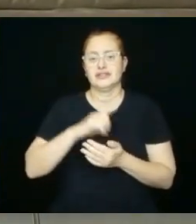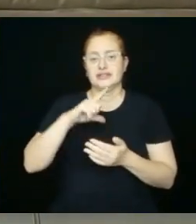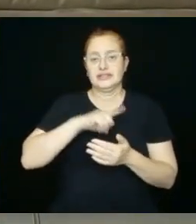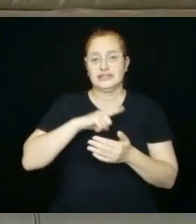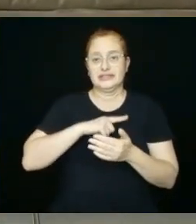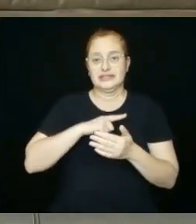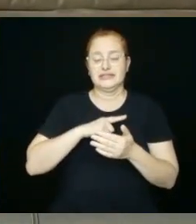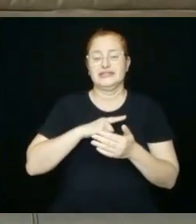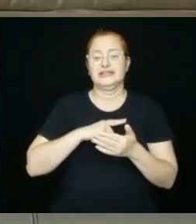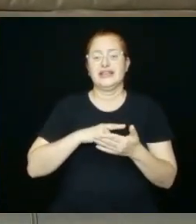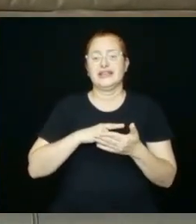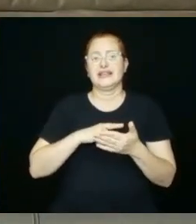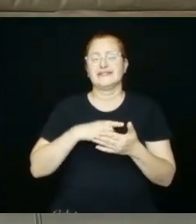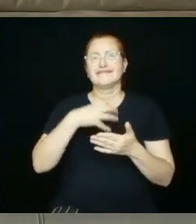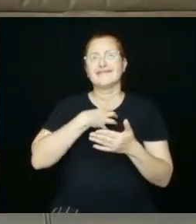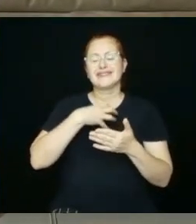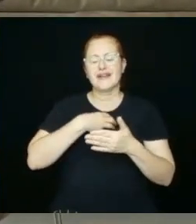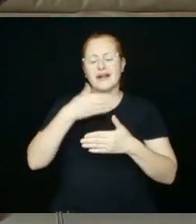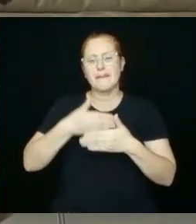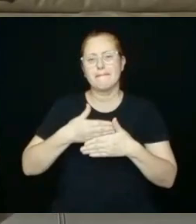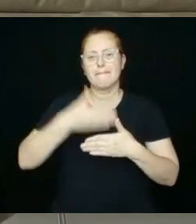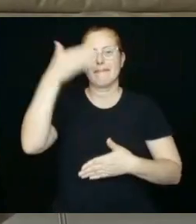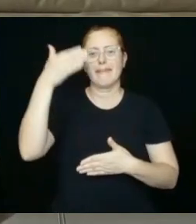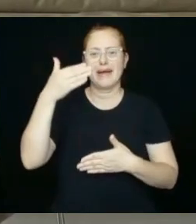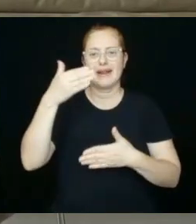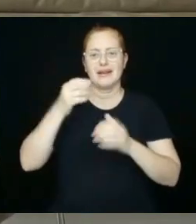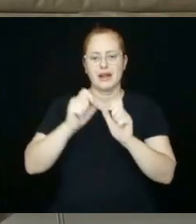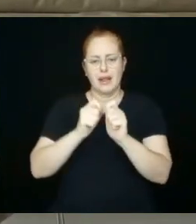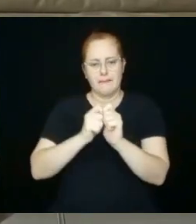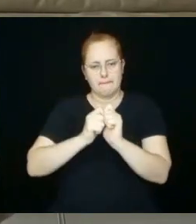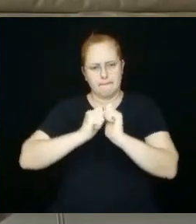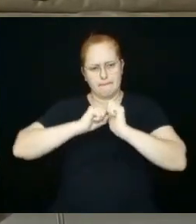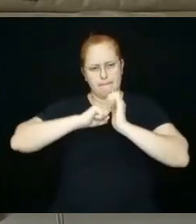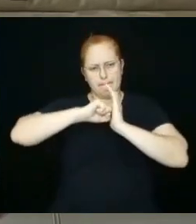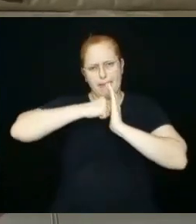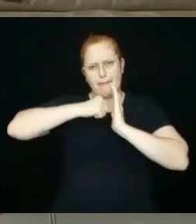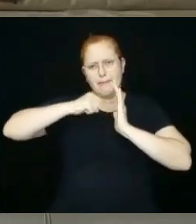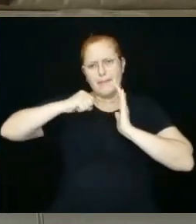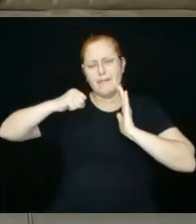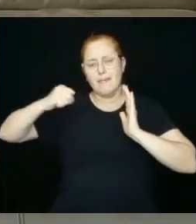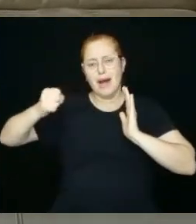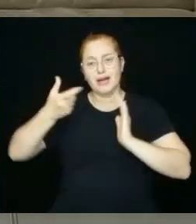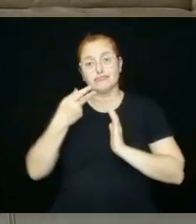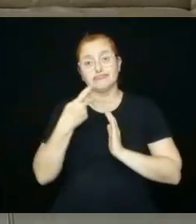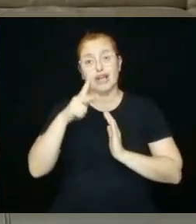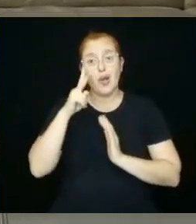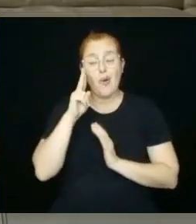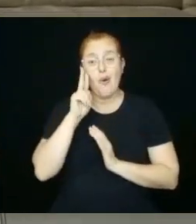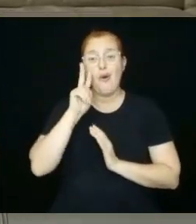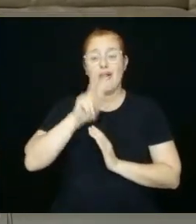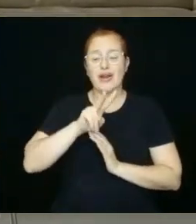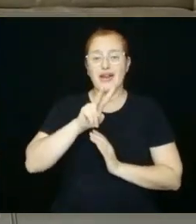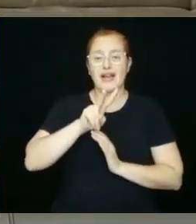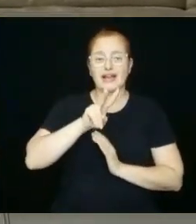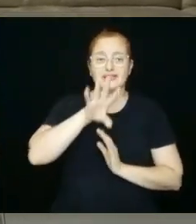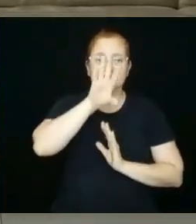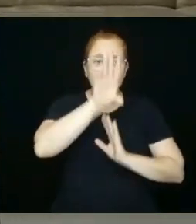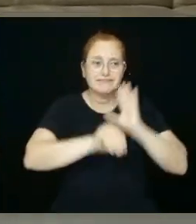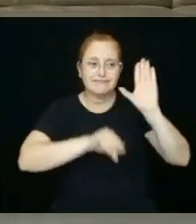de que tu tá, a parede se expande com o teu olhar e tu abarca isso lá de fora